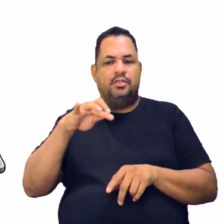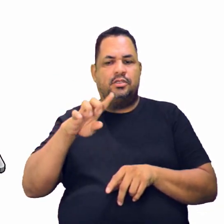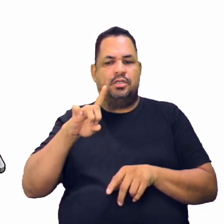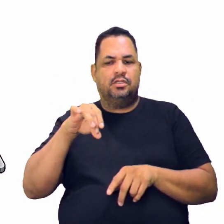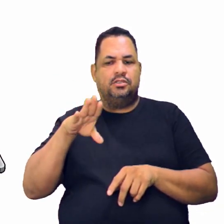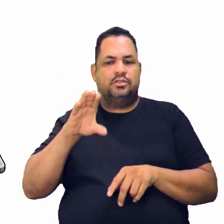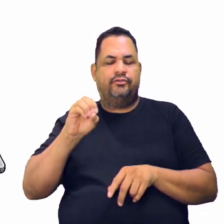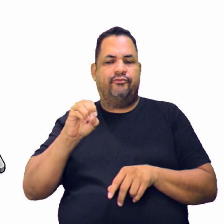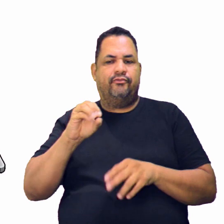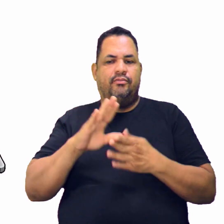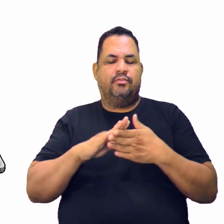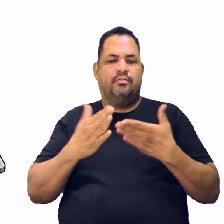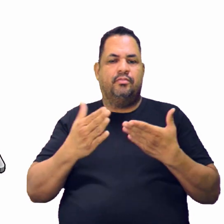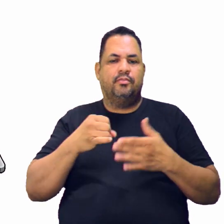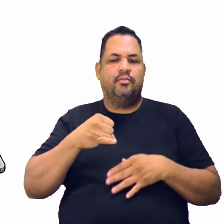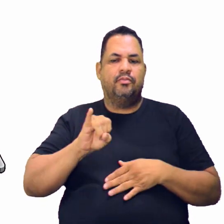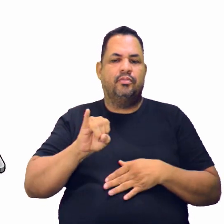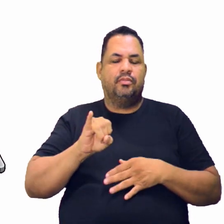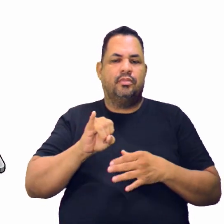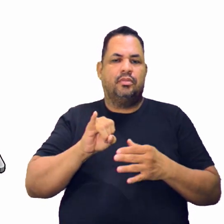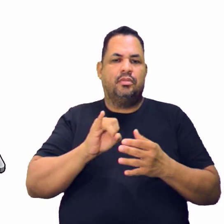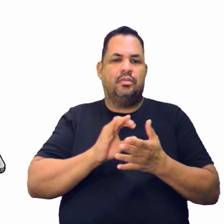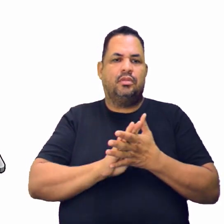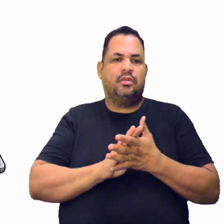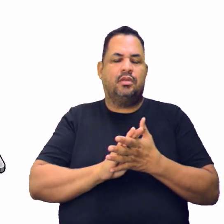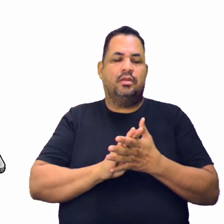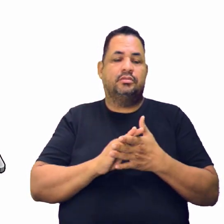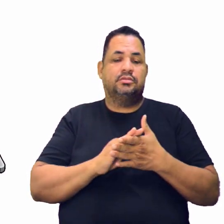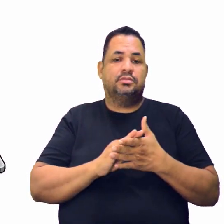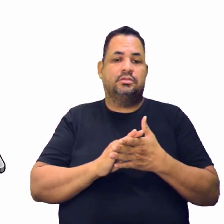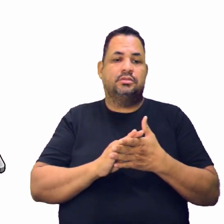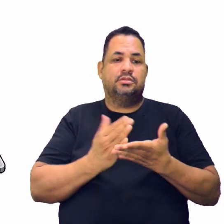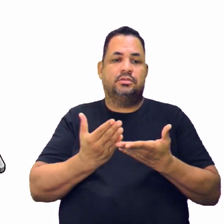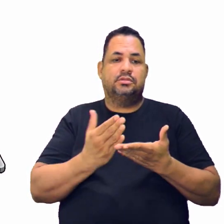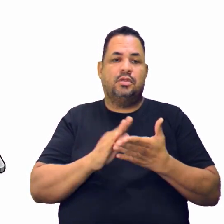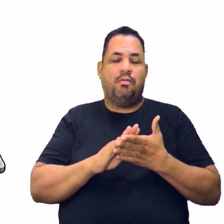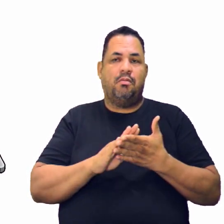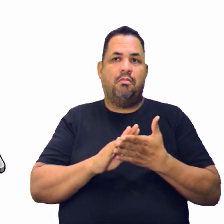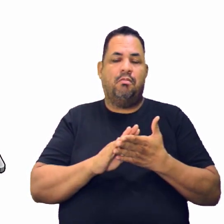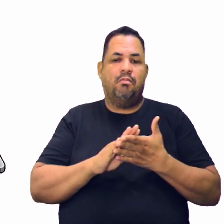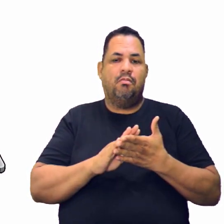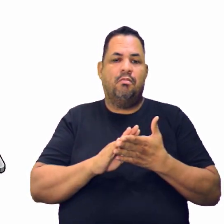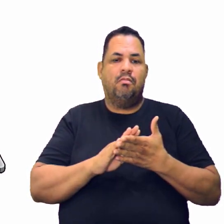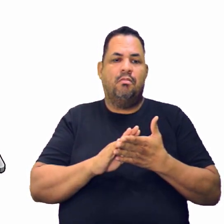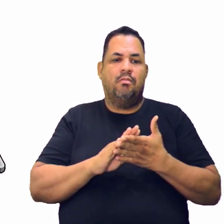o se, que é o índice de determinação do sujeito,